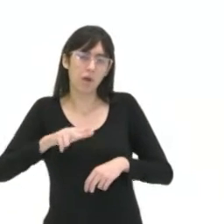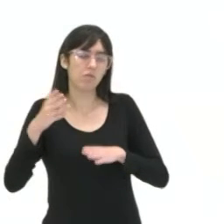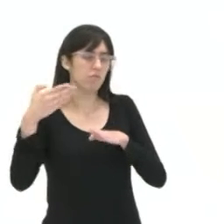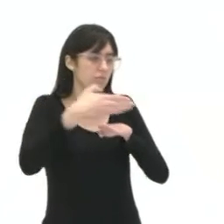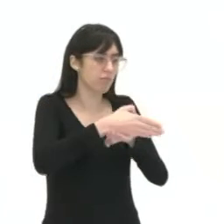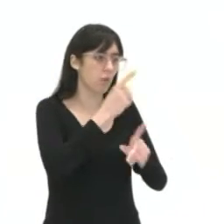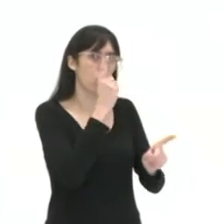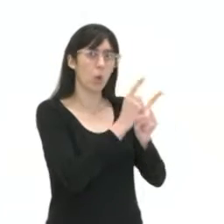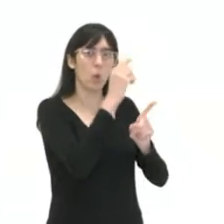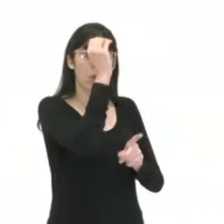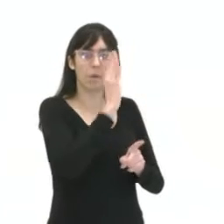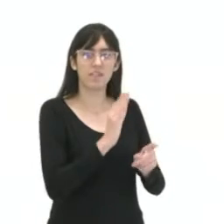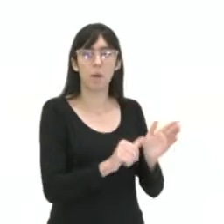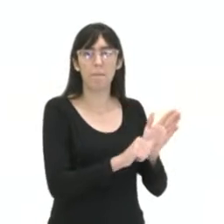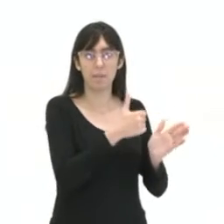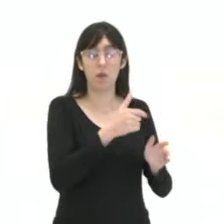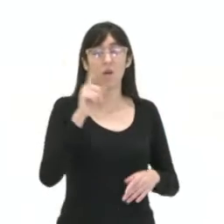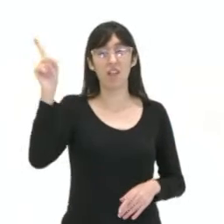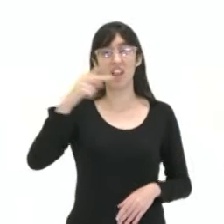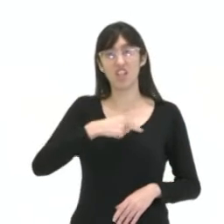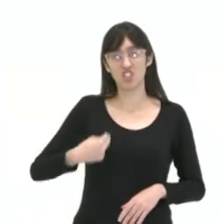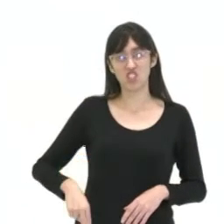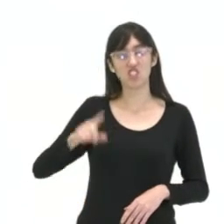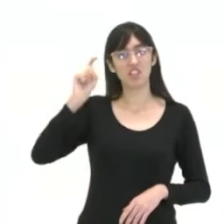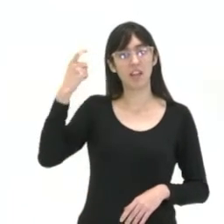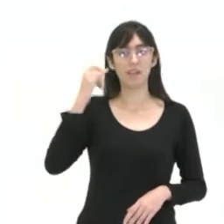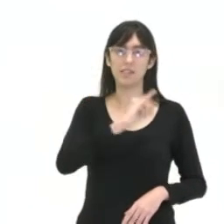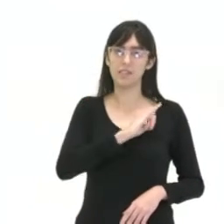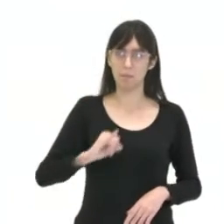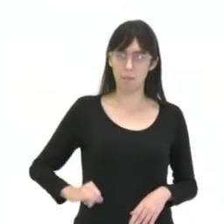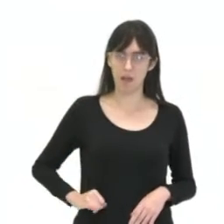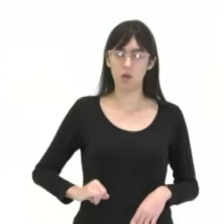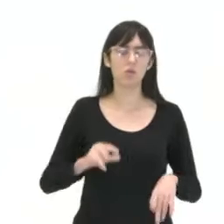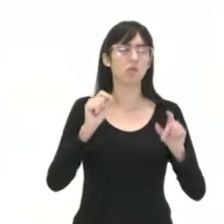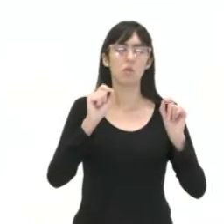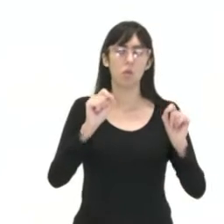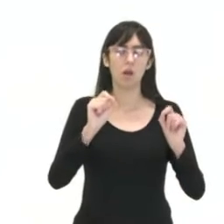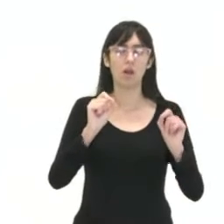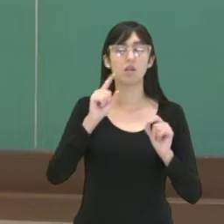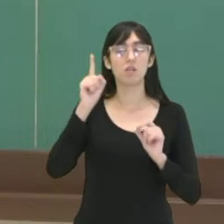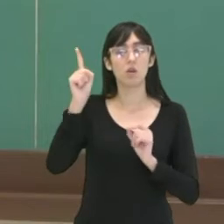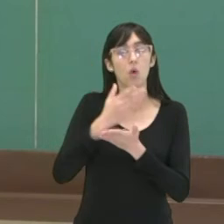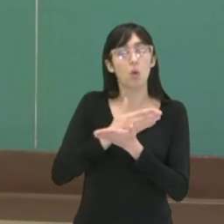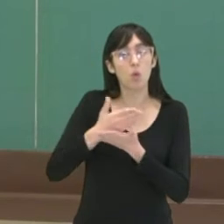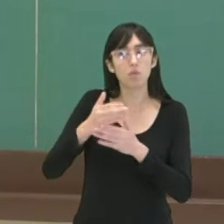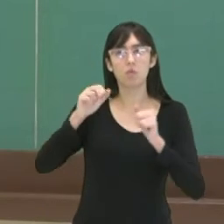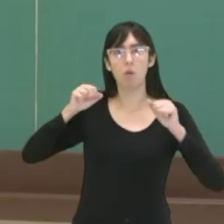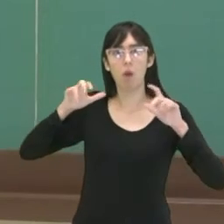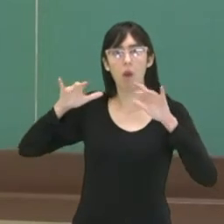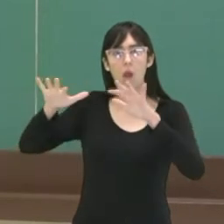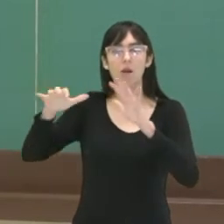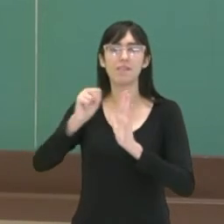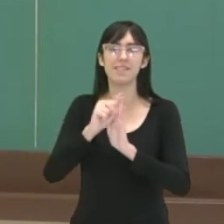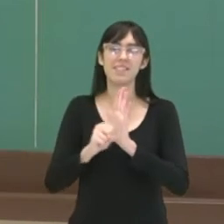império. A grande questão é que a colonização na China começa a partir do século XIX, quando acaba a